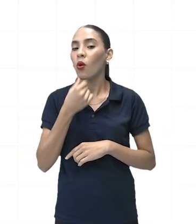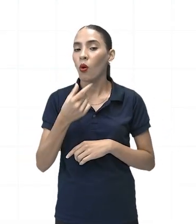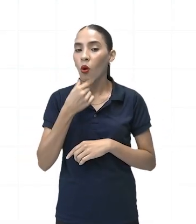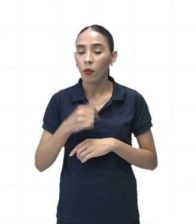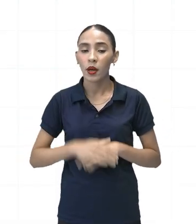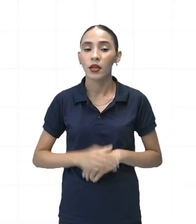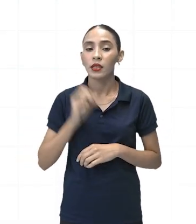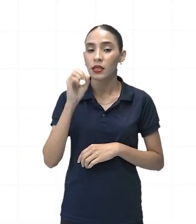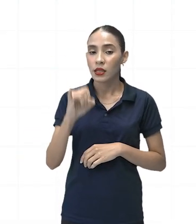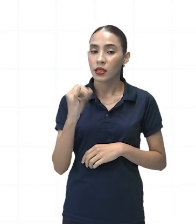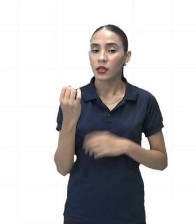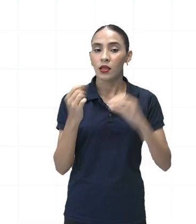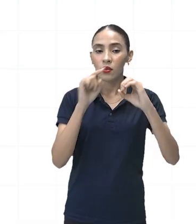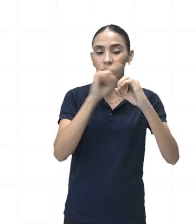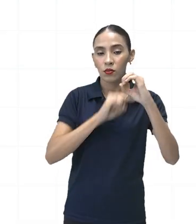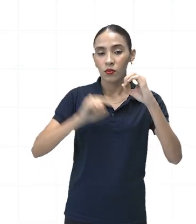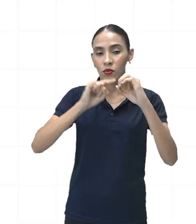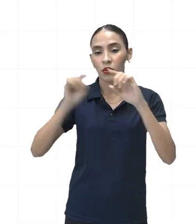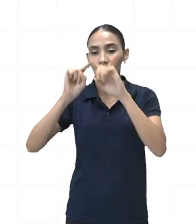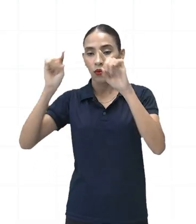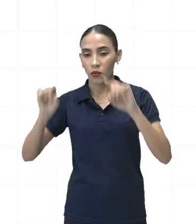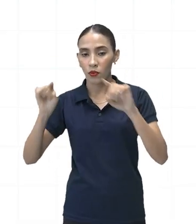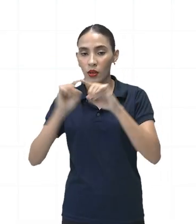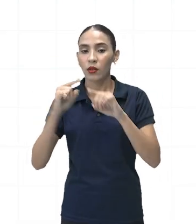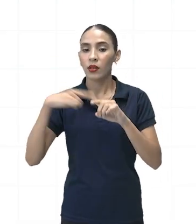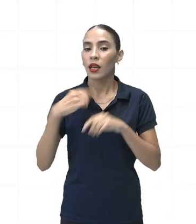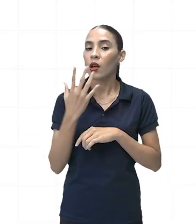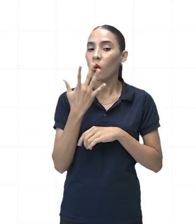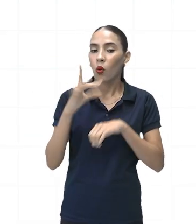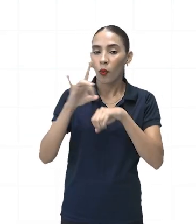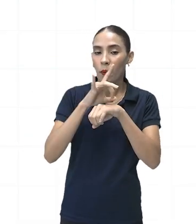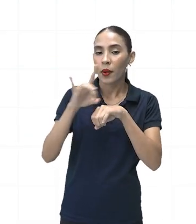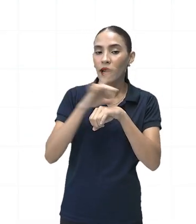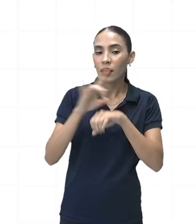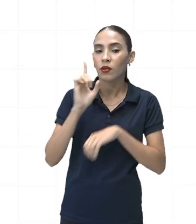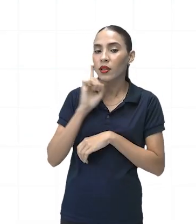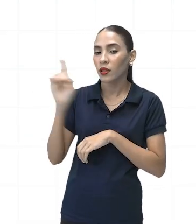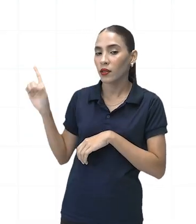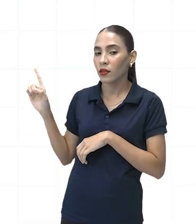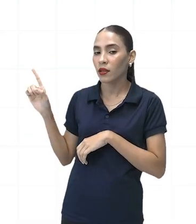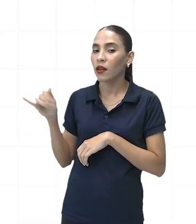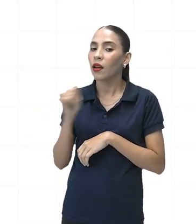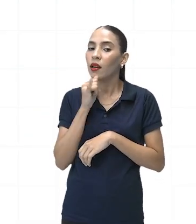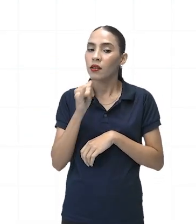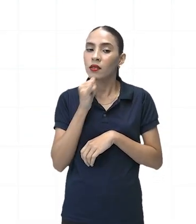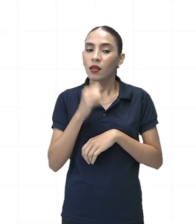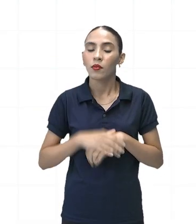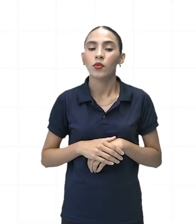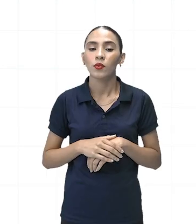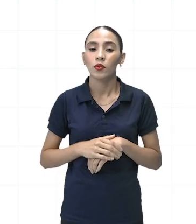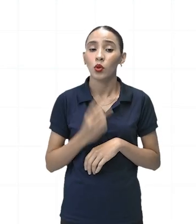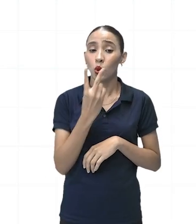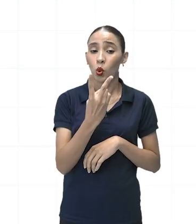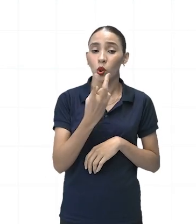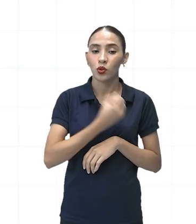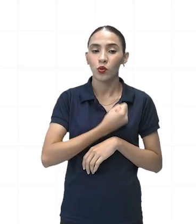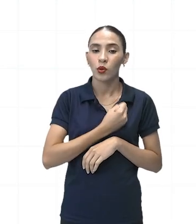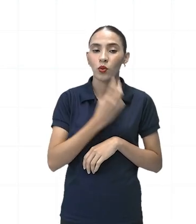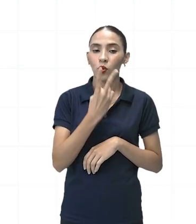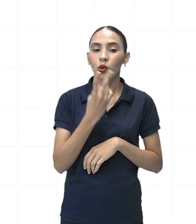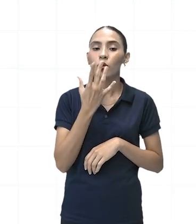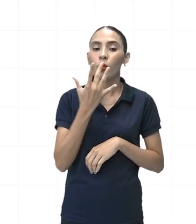homens. Quando um desses símbolos ele aparece preenchido, por exemplo, no caso ali do indivíduo na posição 2,